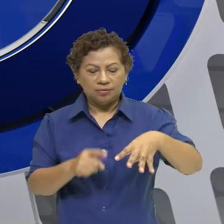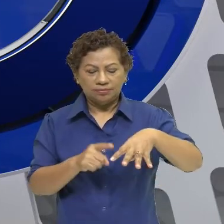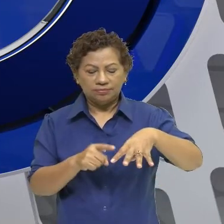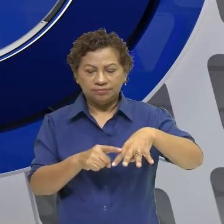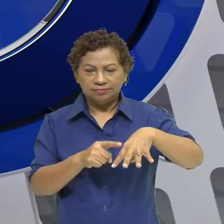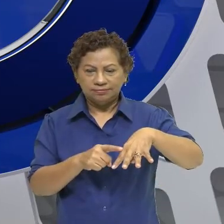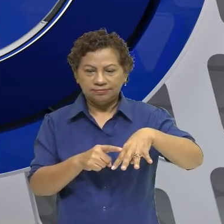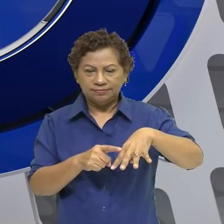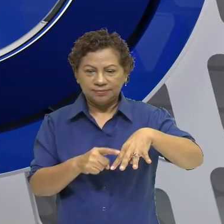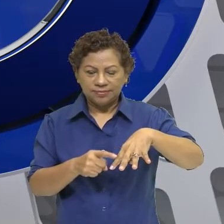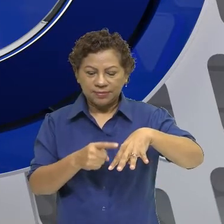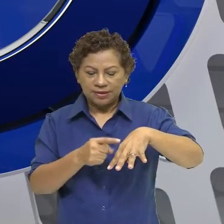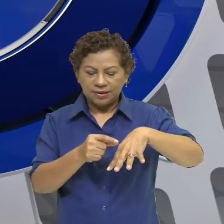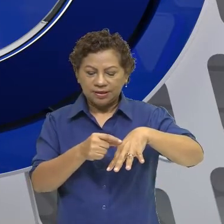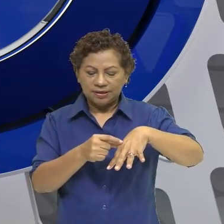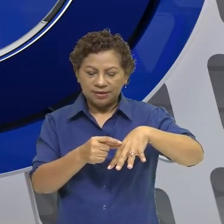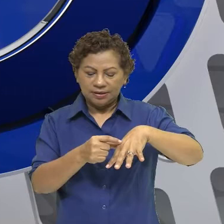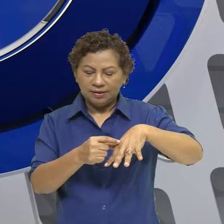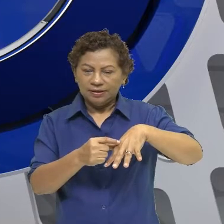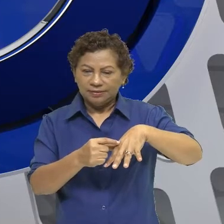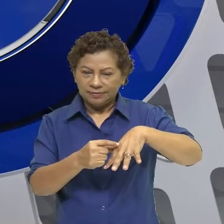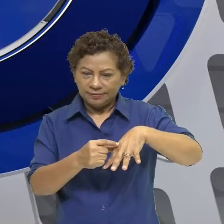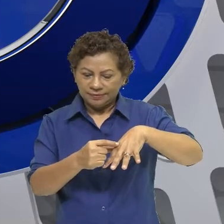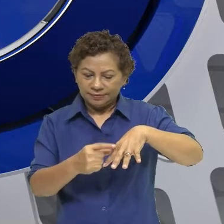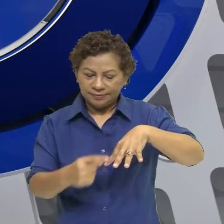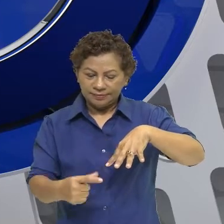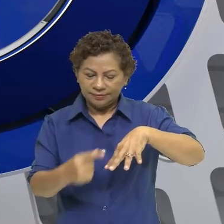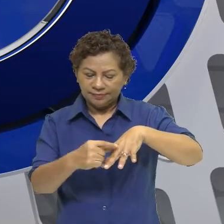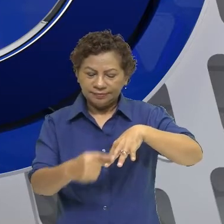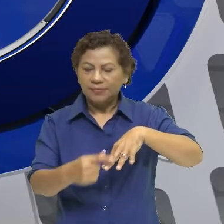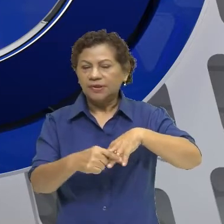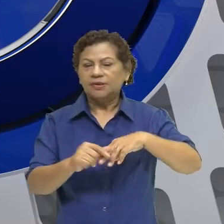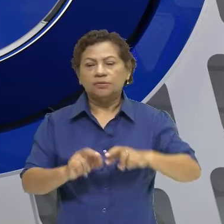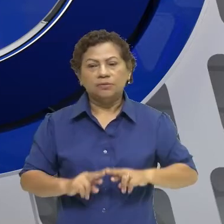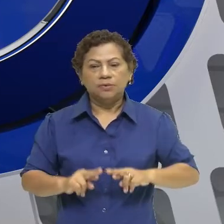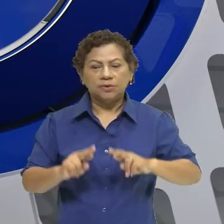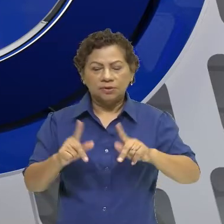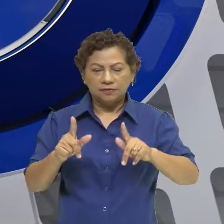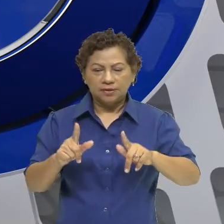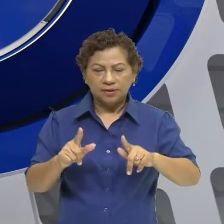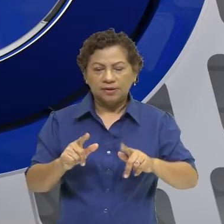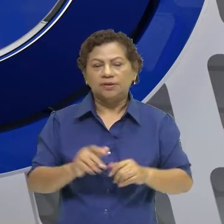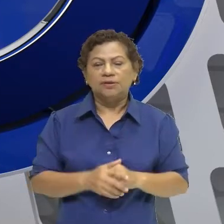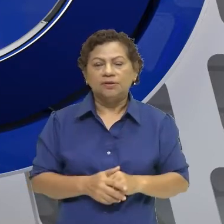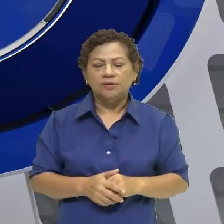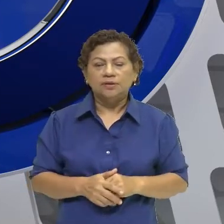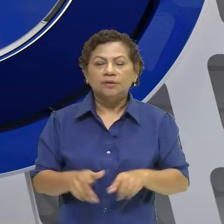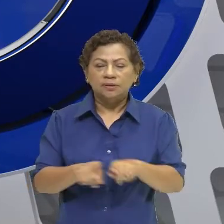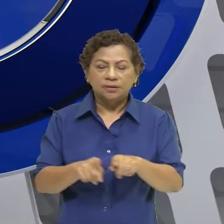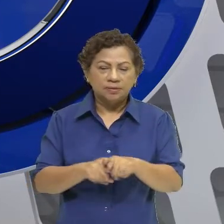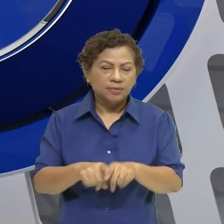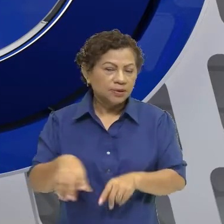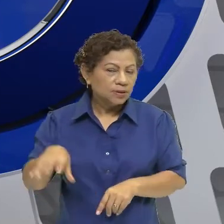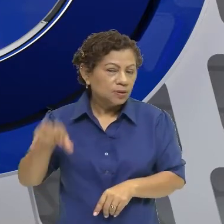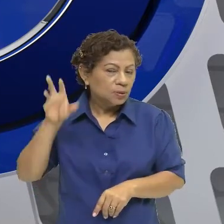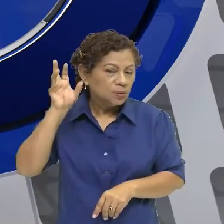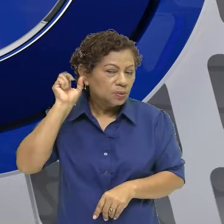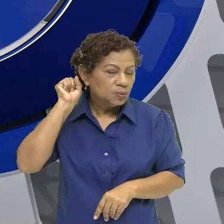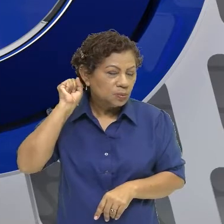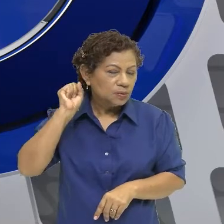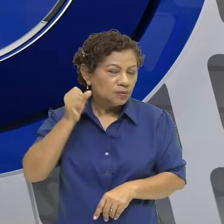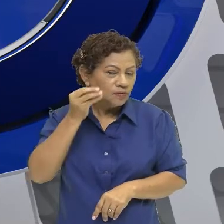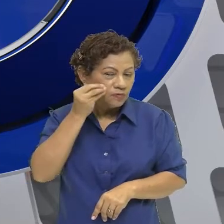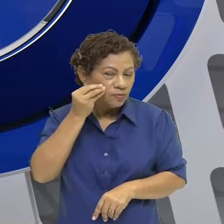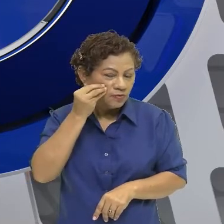né, triângulozinhos, eles têm tamanhos diferentes, e eles emitem um som a partir da batida.